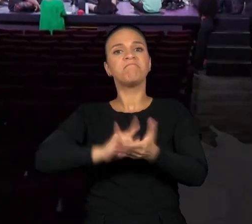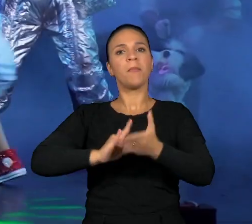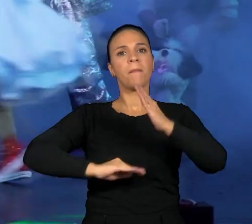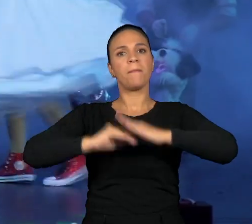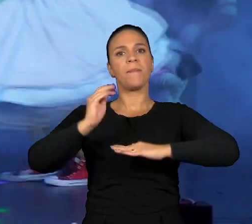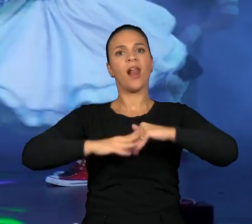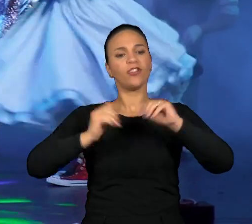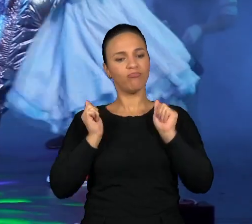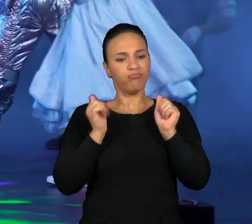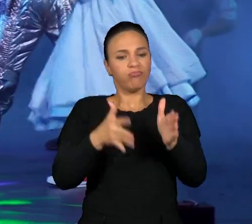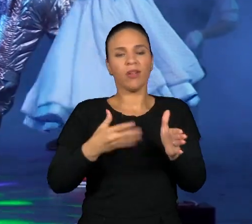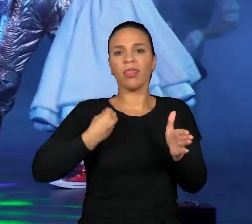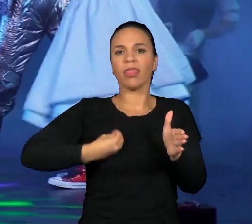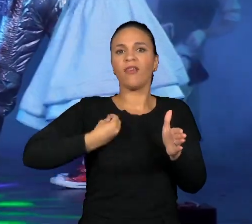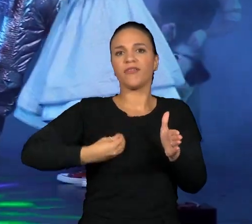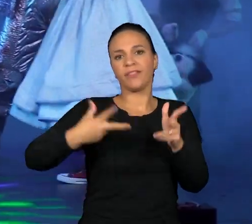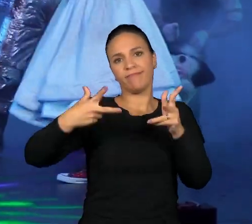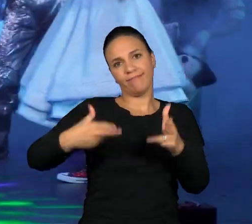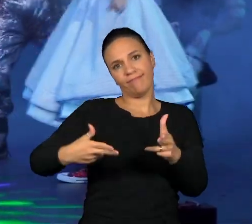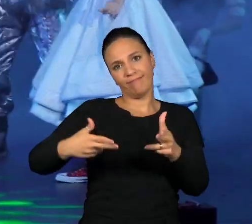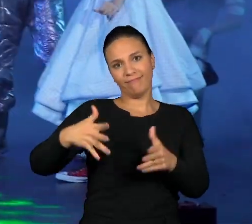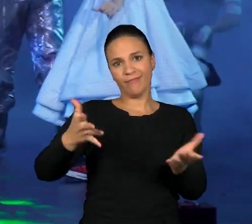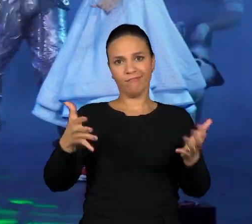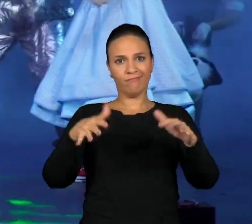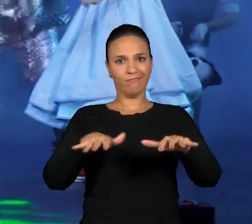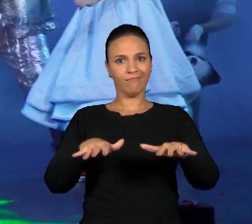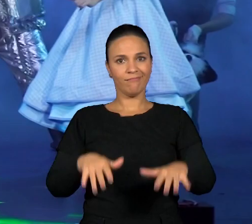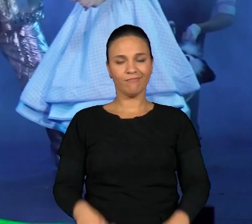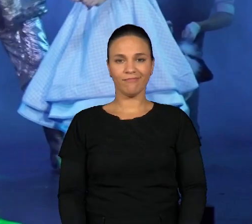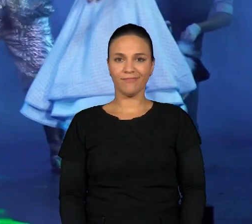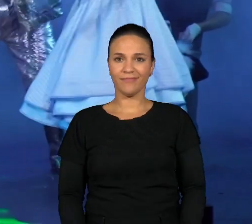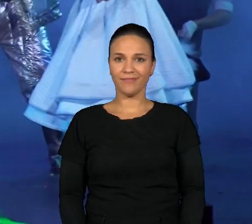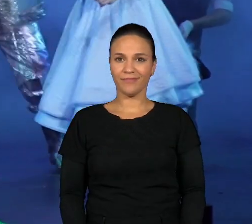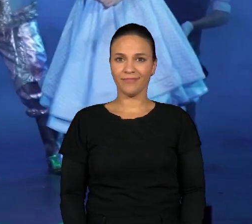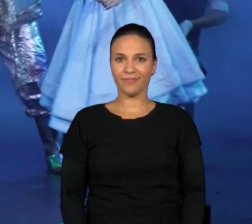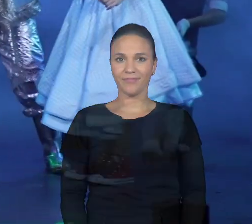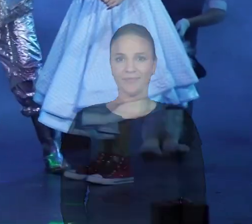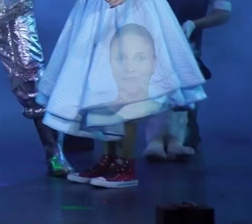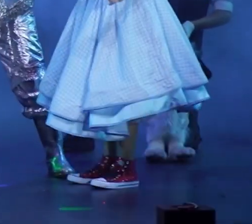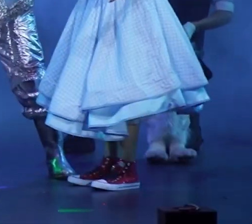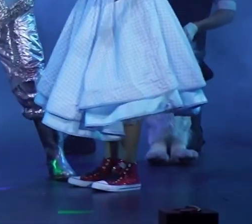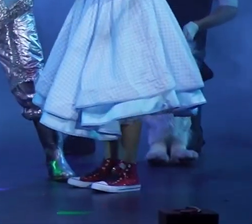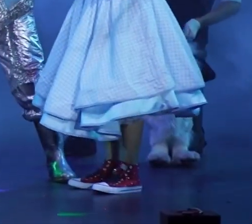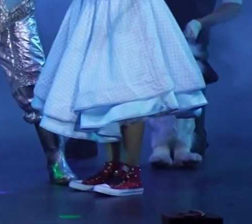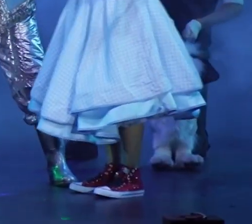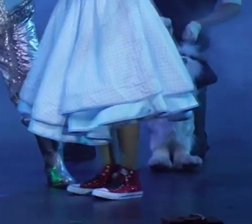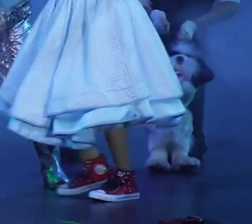na vida. Quero ser mais valente, até carente,